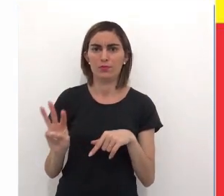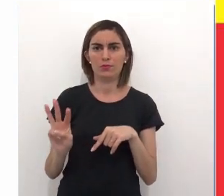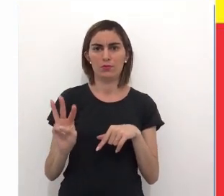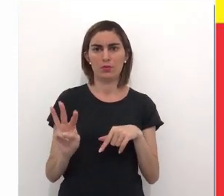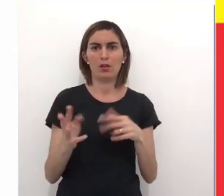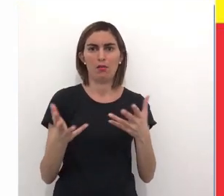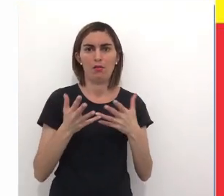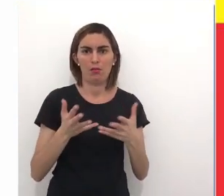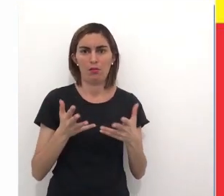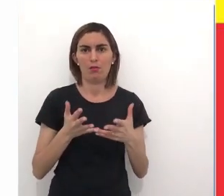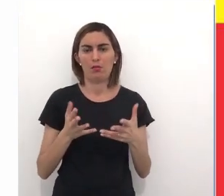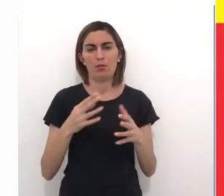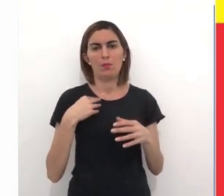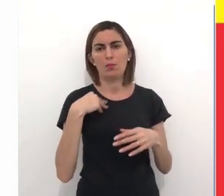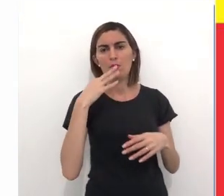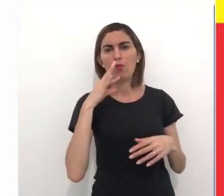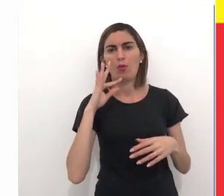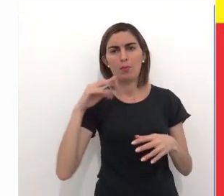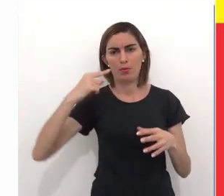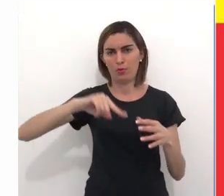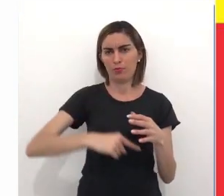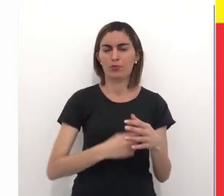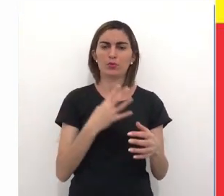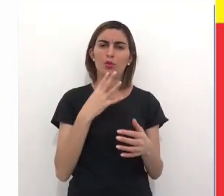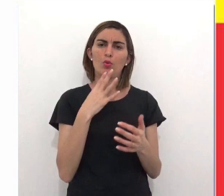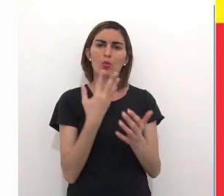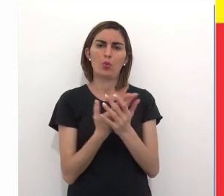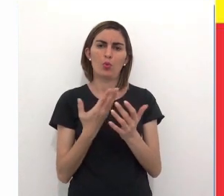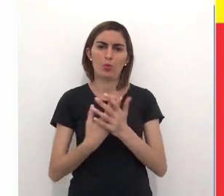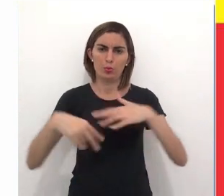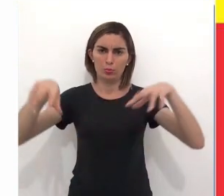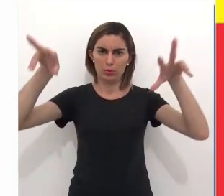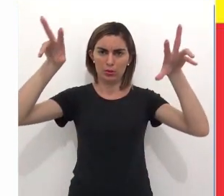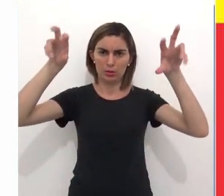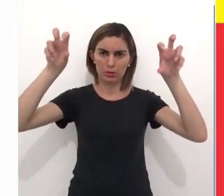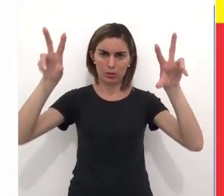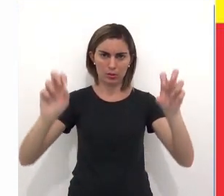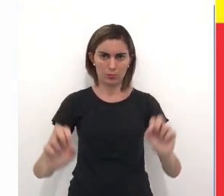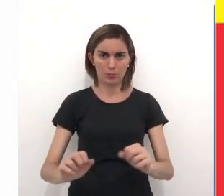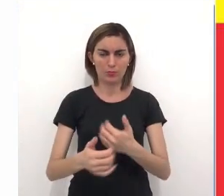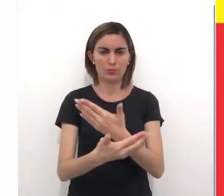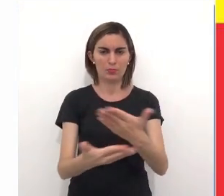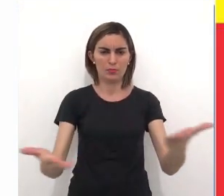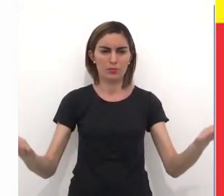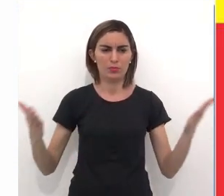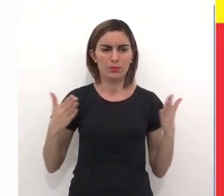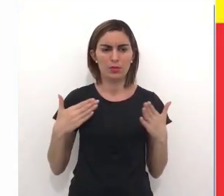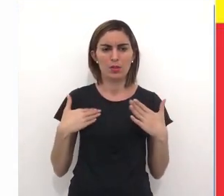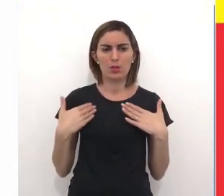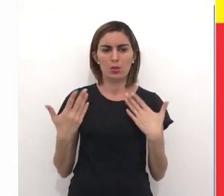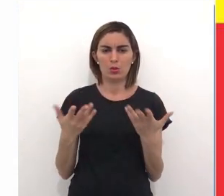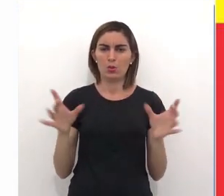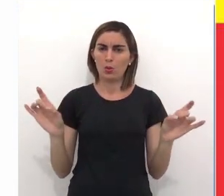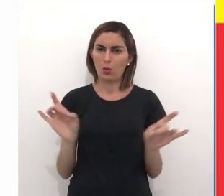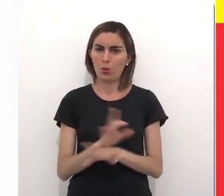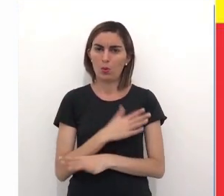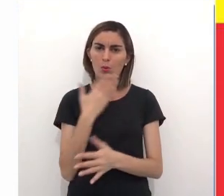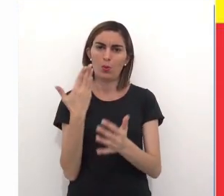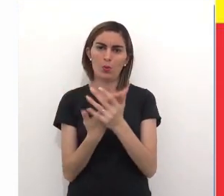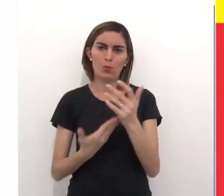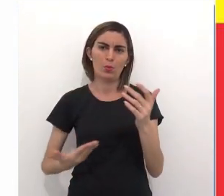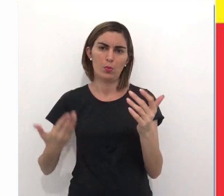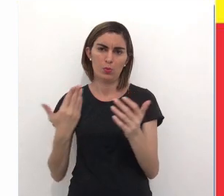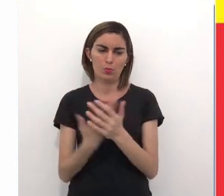uma referência para aqueles que quiserem se aprofundar no assunto, né? E aqui